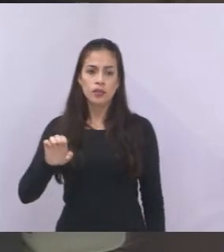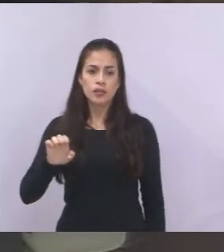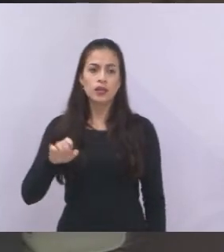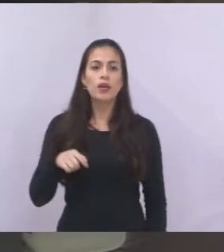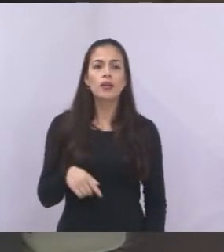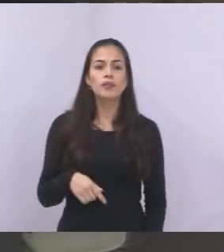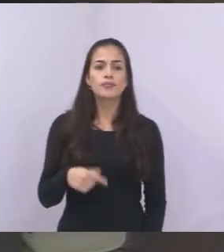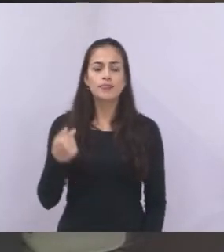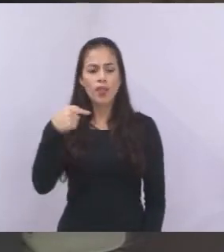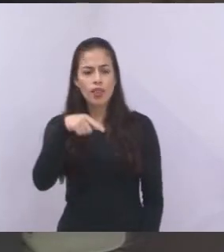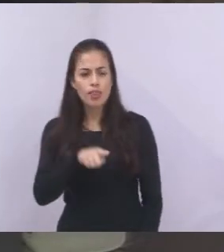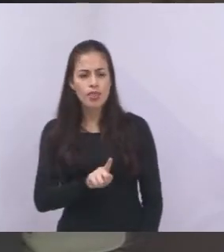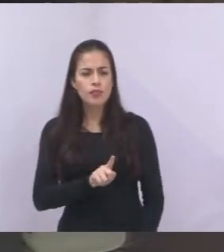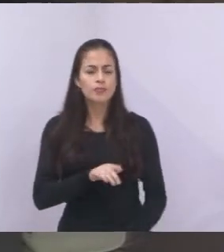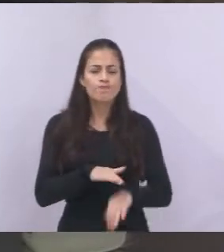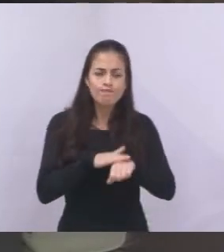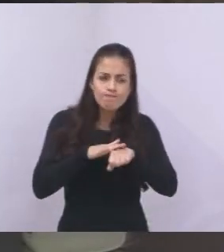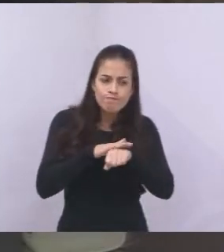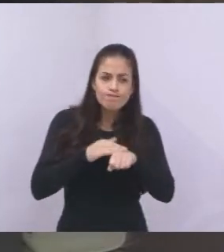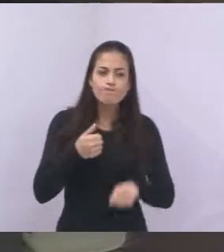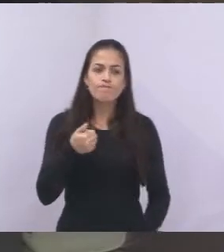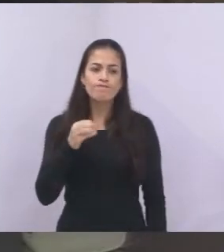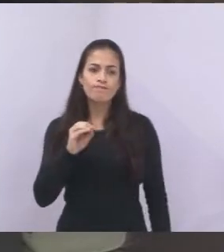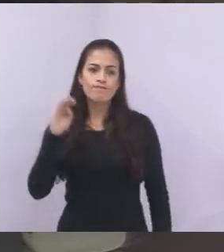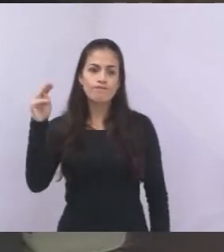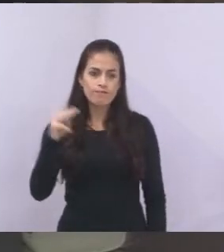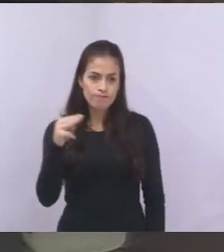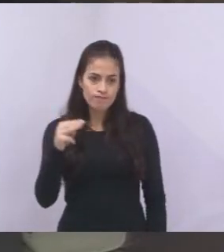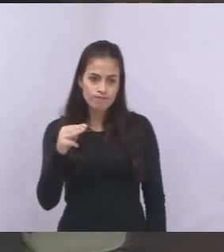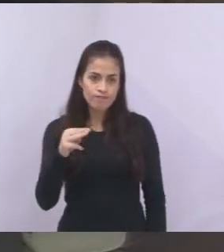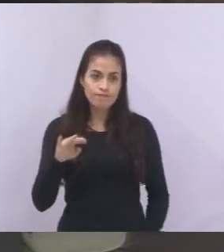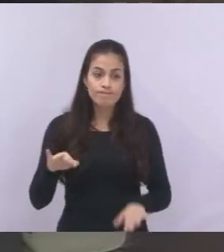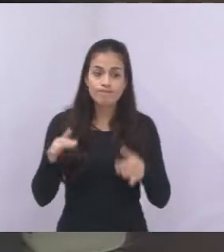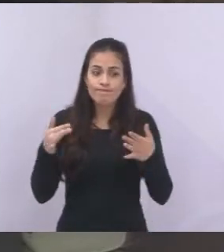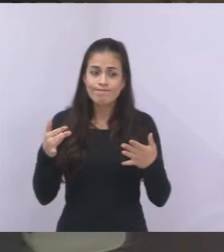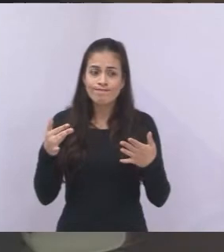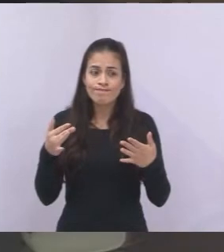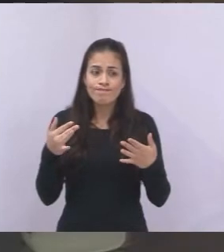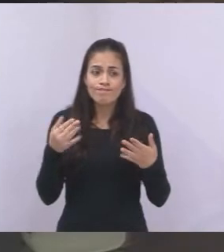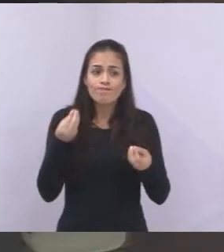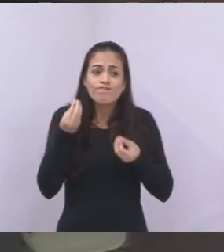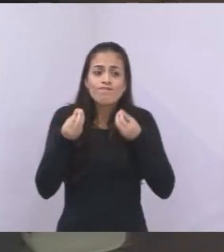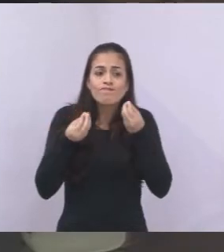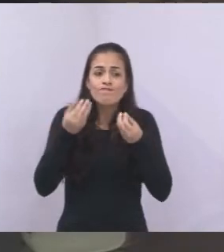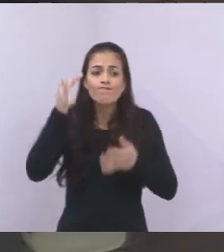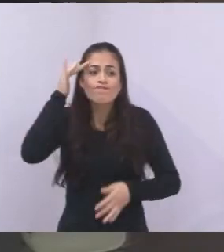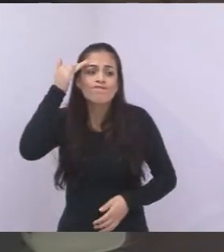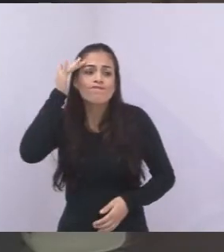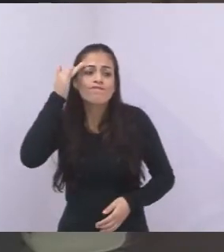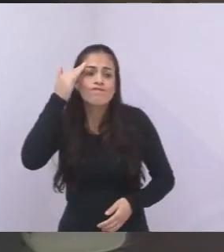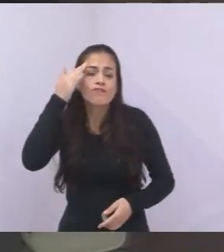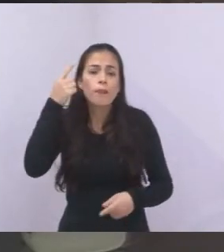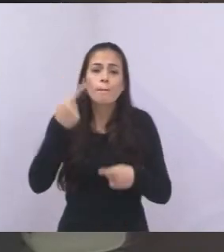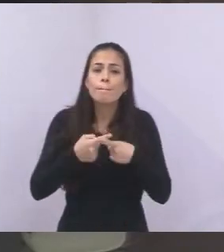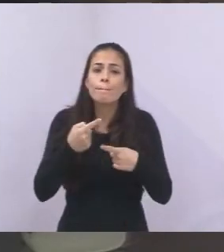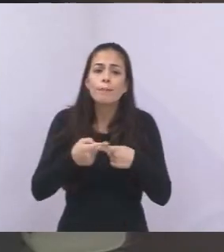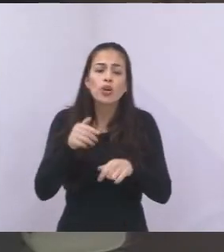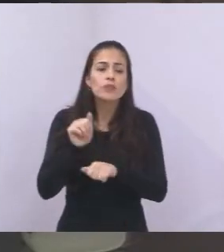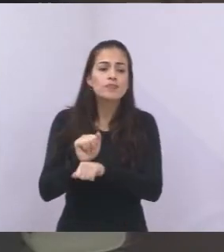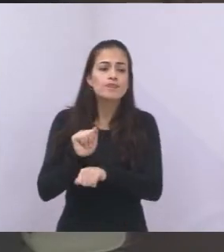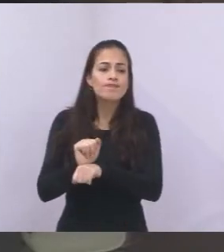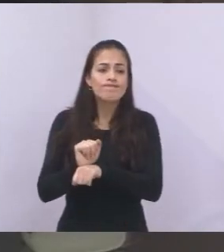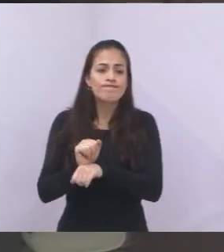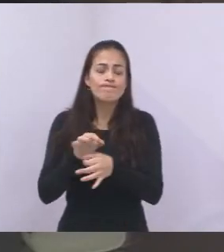minutos, mas não teve condições de abrir fala para entender o porquê de não suspender